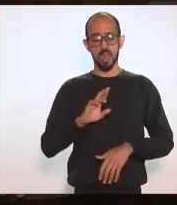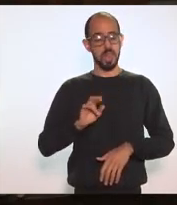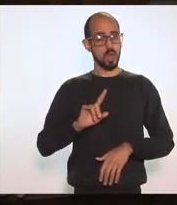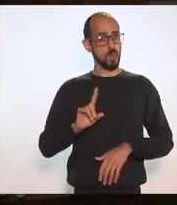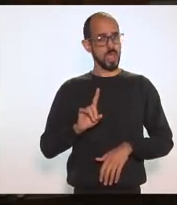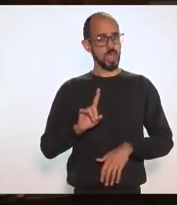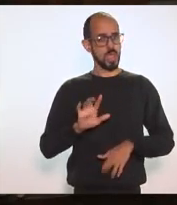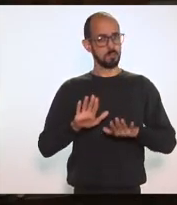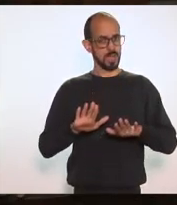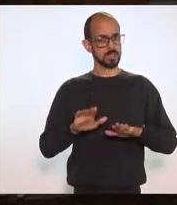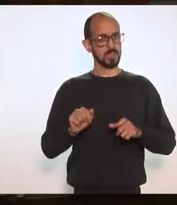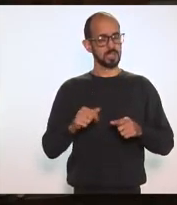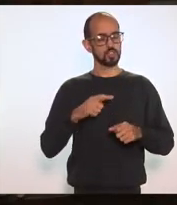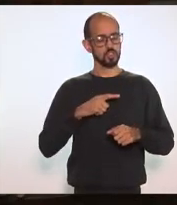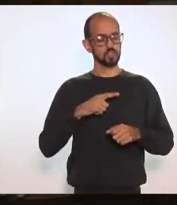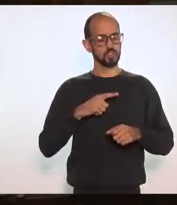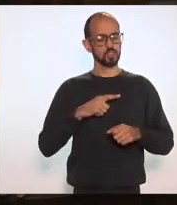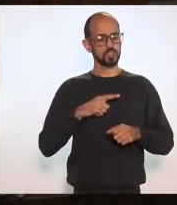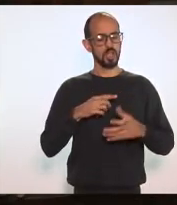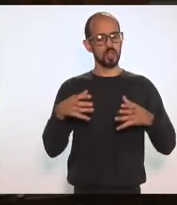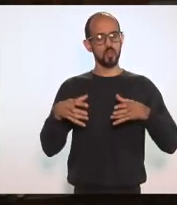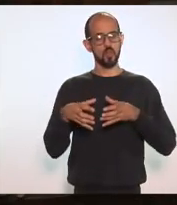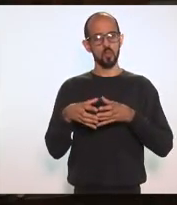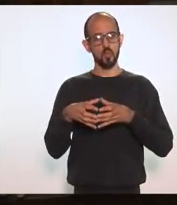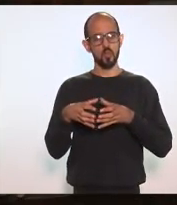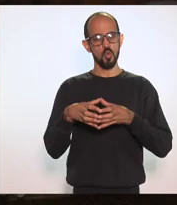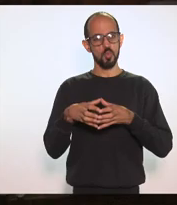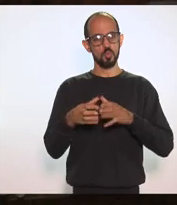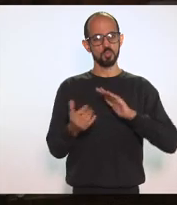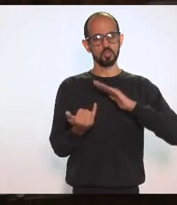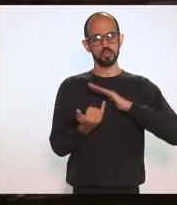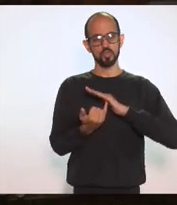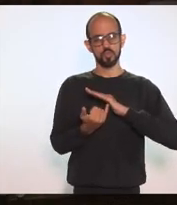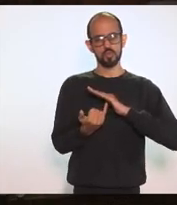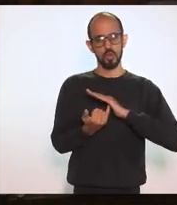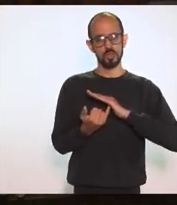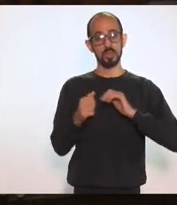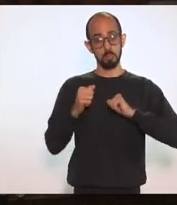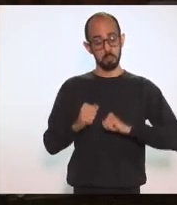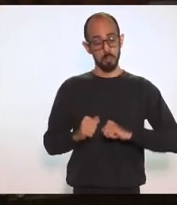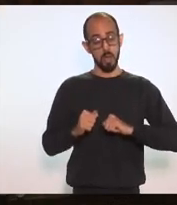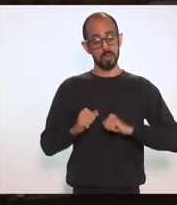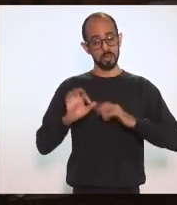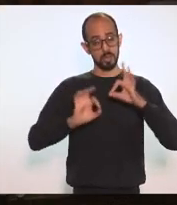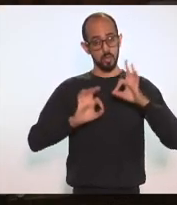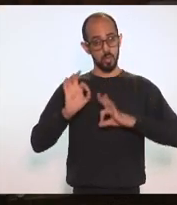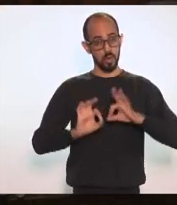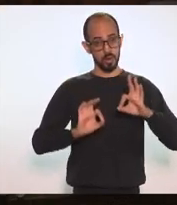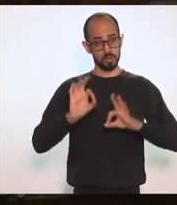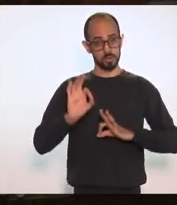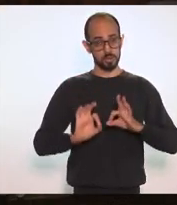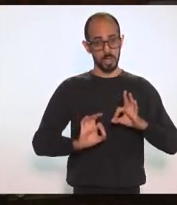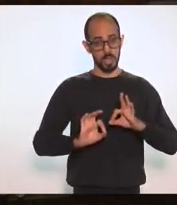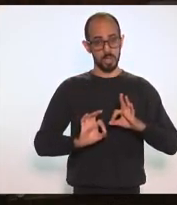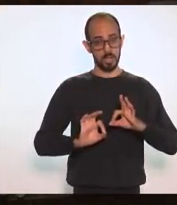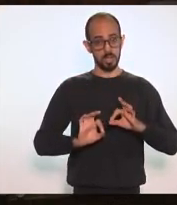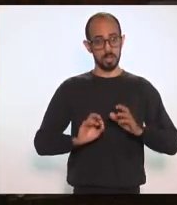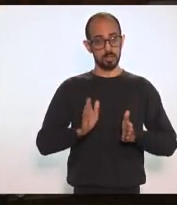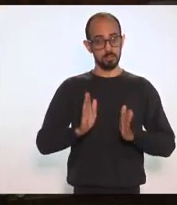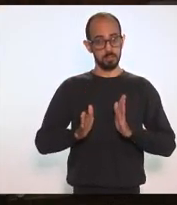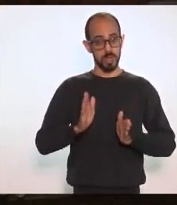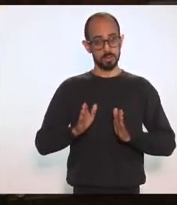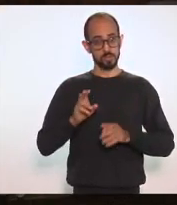está puxando um coletivo de instituições que poderão se programar num prazo de